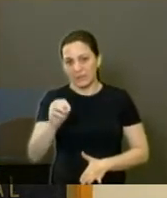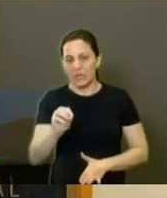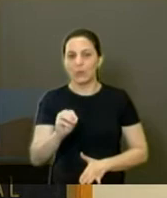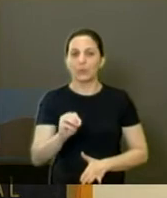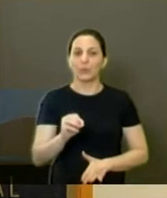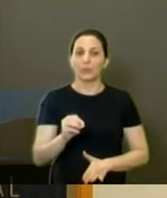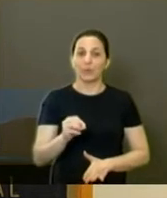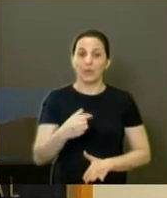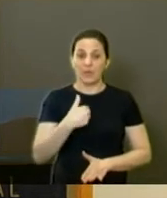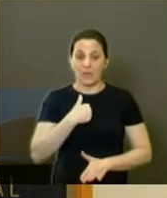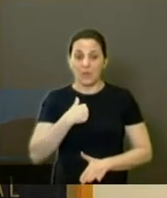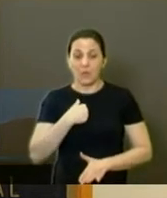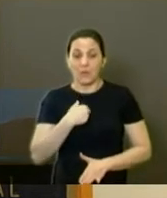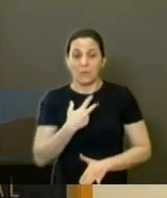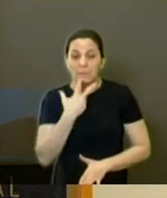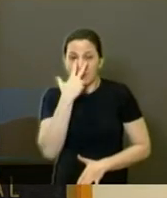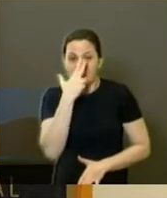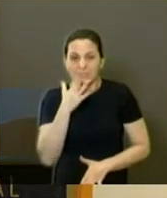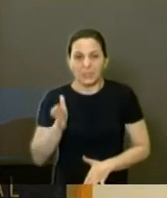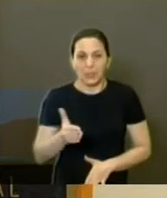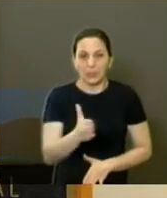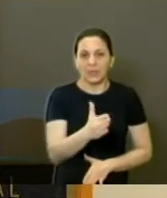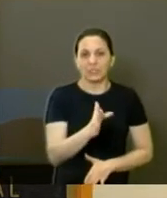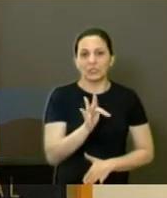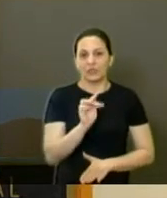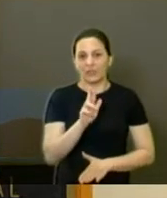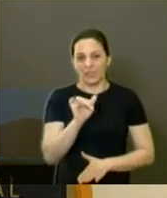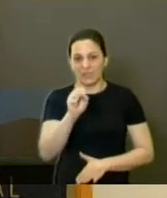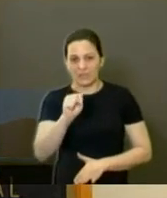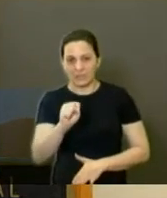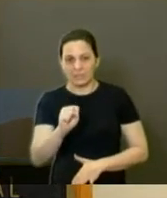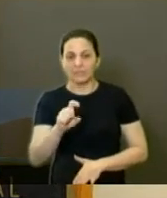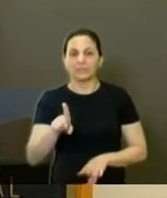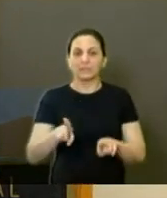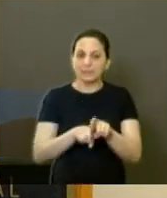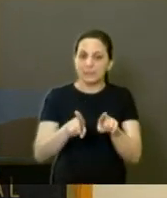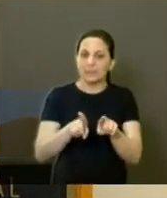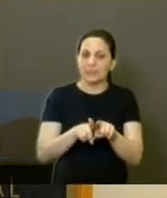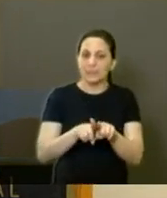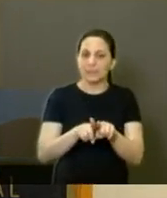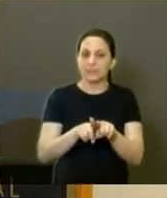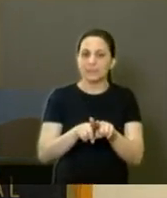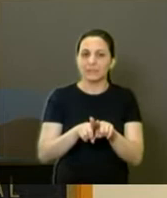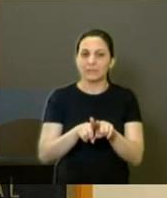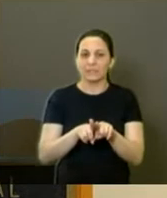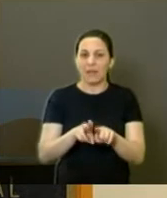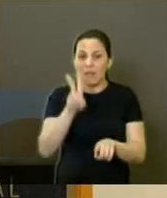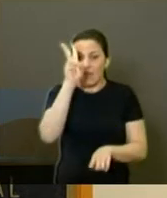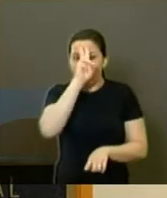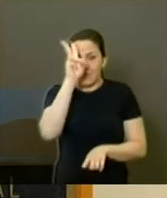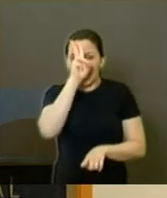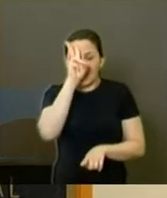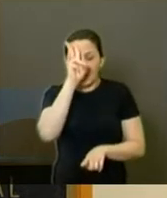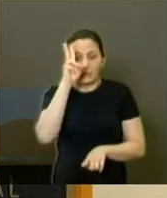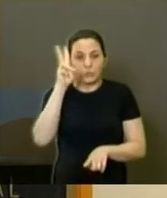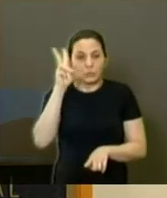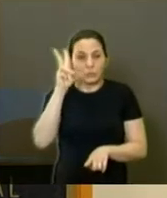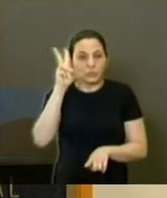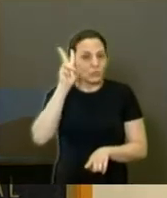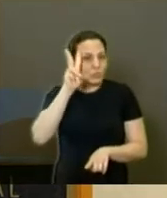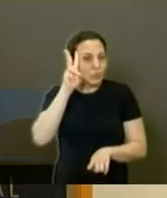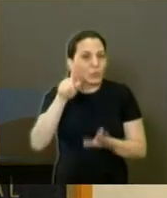a meu ver, deveria ser a iguaria de Araraquara. Há pouco tempo,